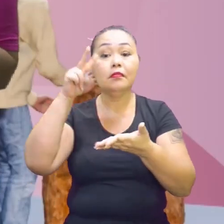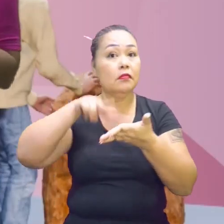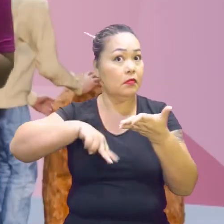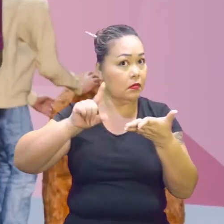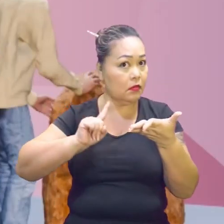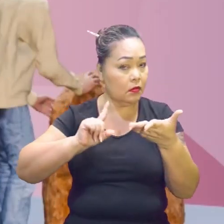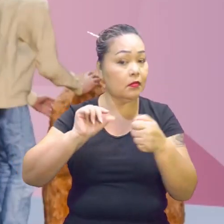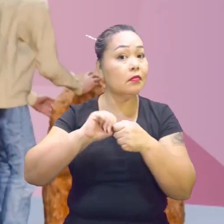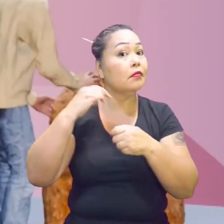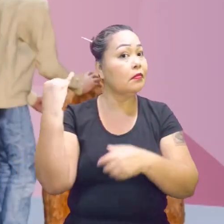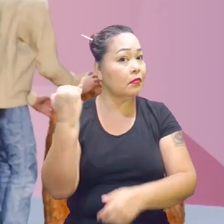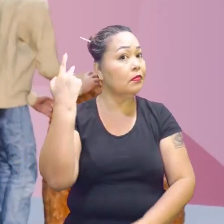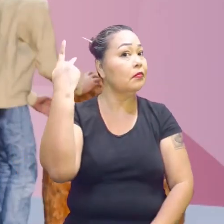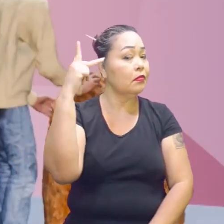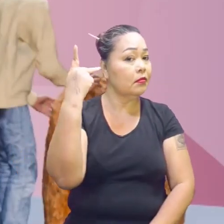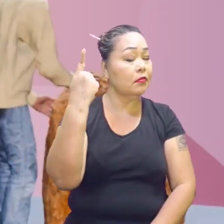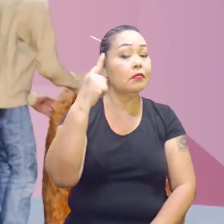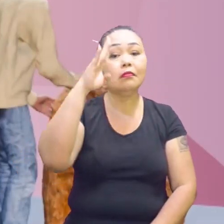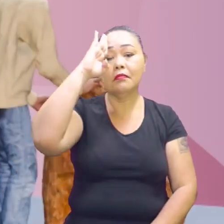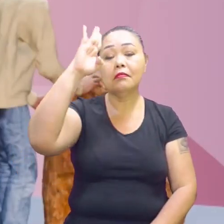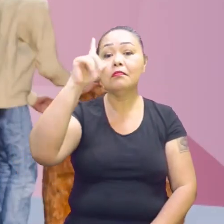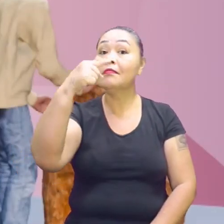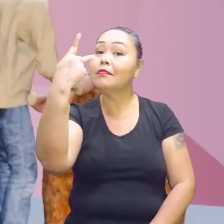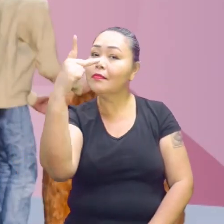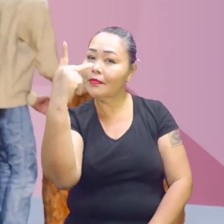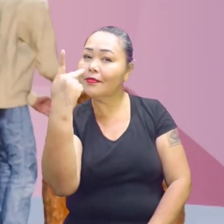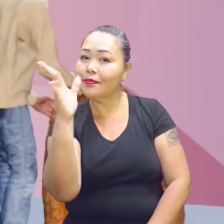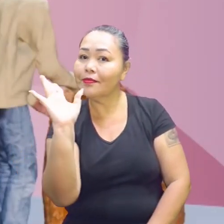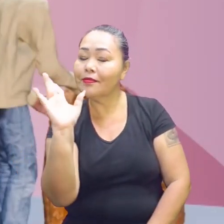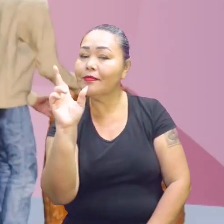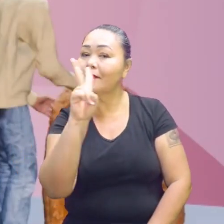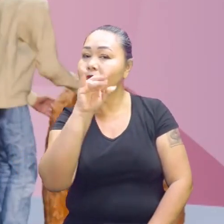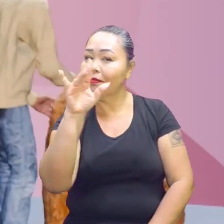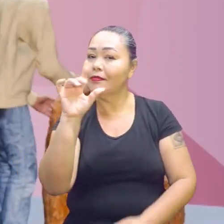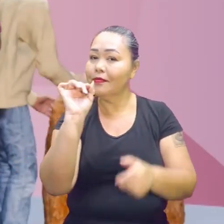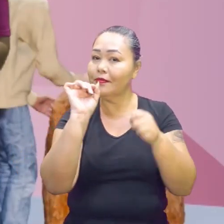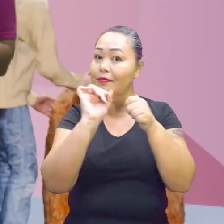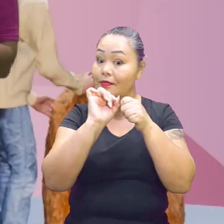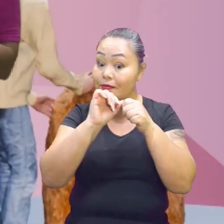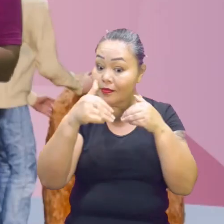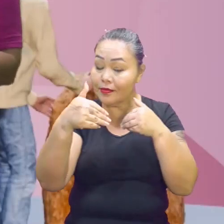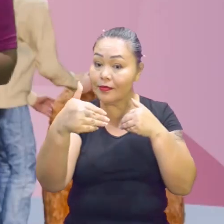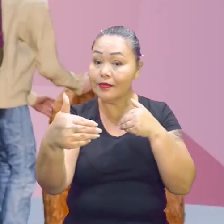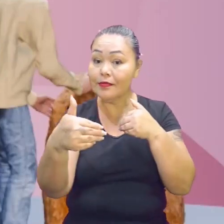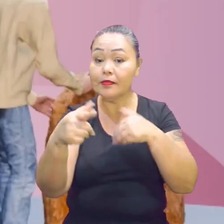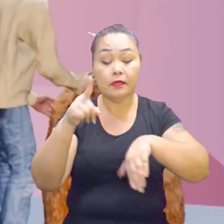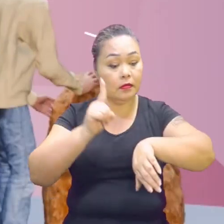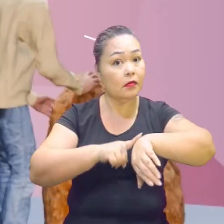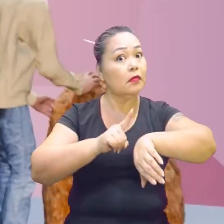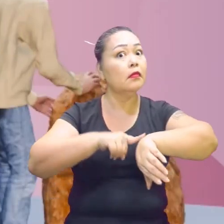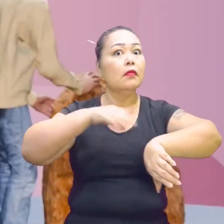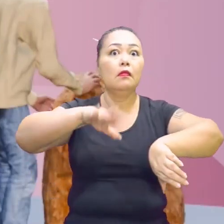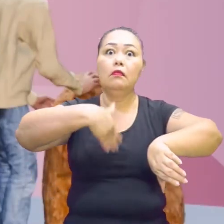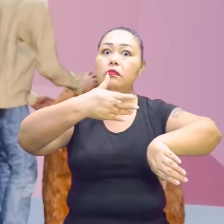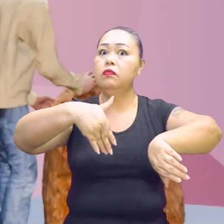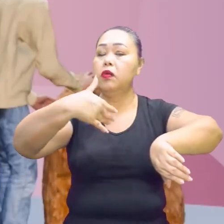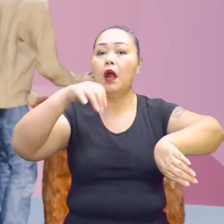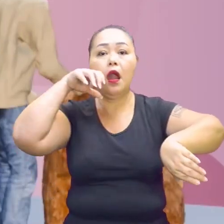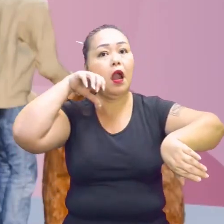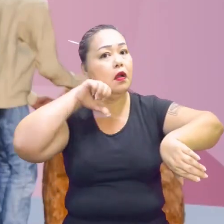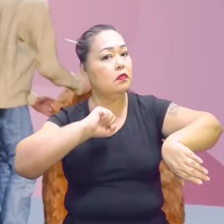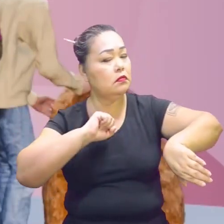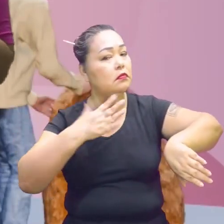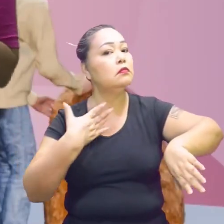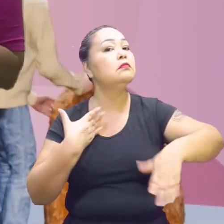muito importante para vocês. Principalmente os senhores, né? Que vão fazer a prova daqui a pouco. Gente, o tempo passa muito rápido. Então